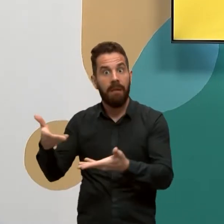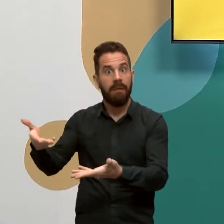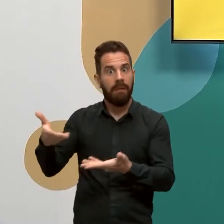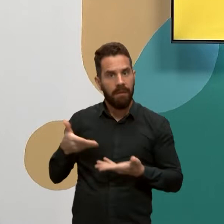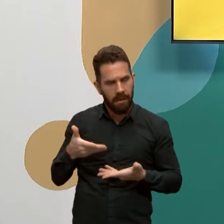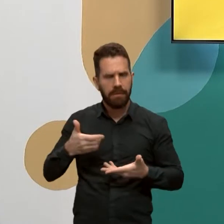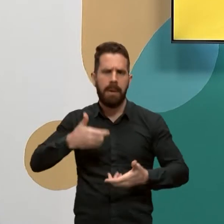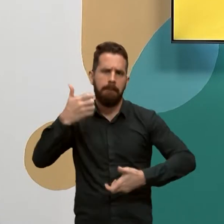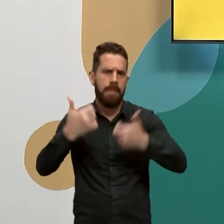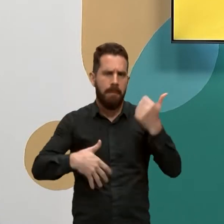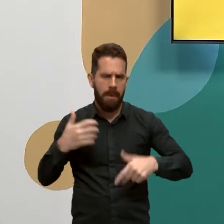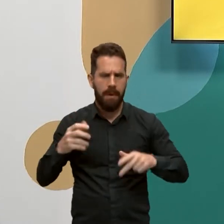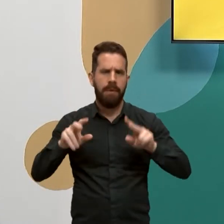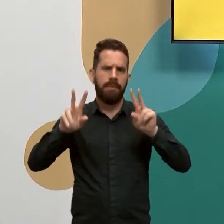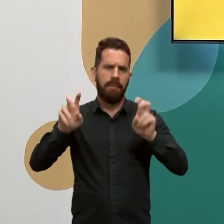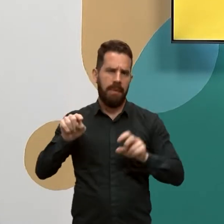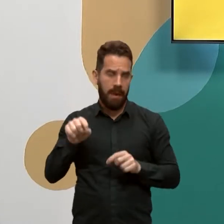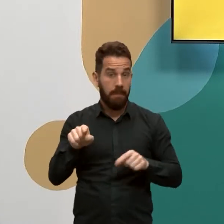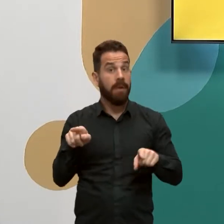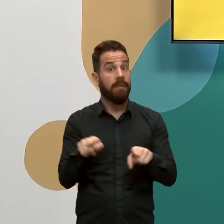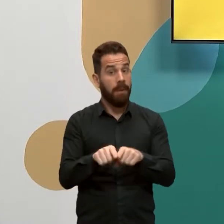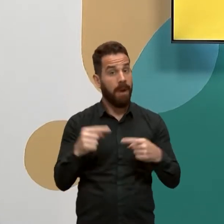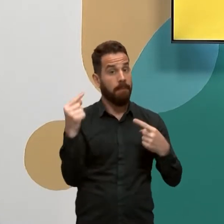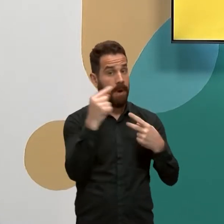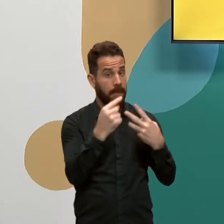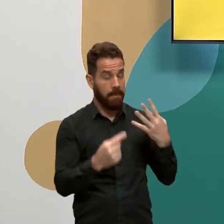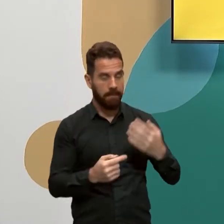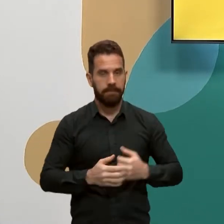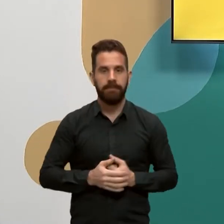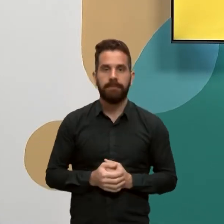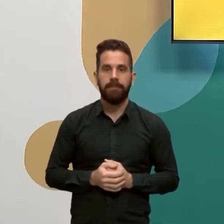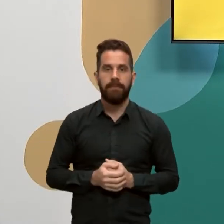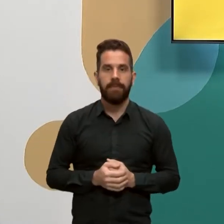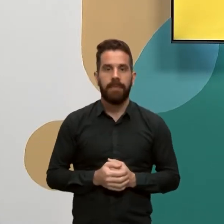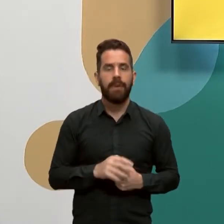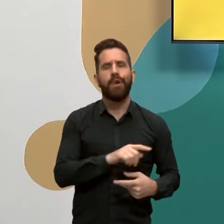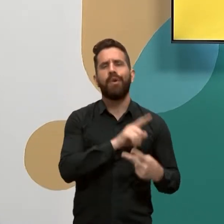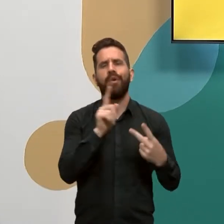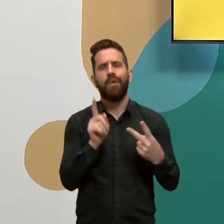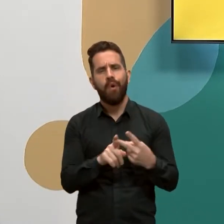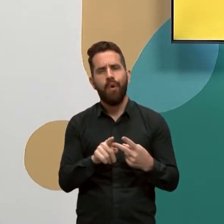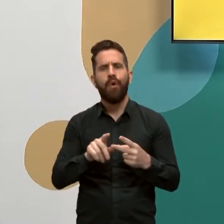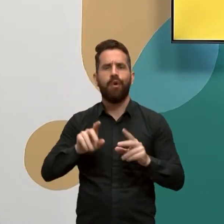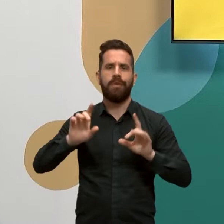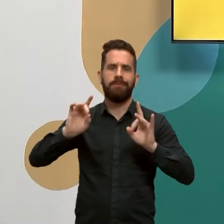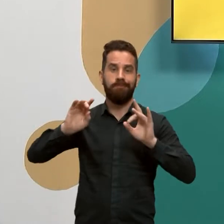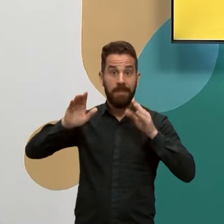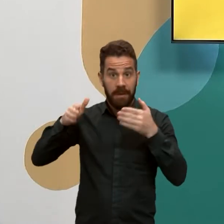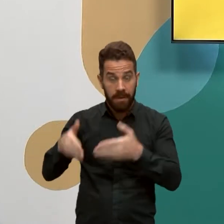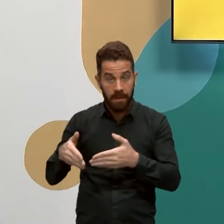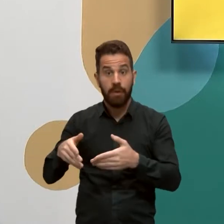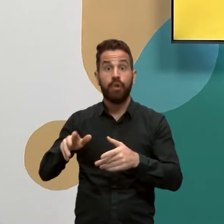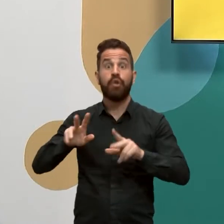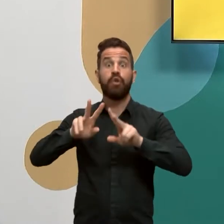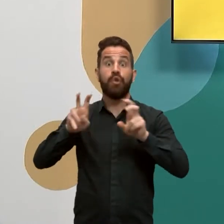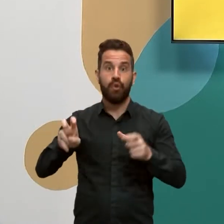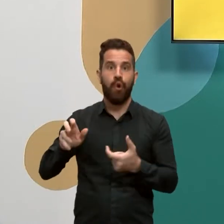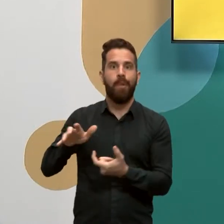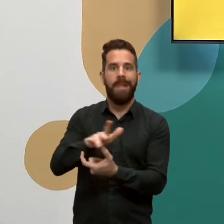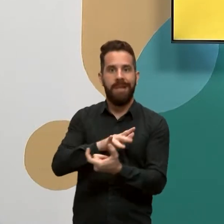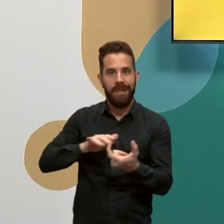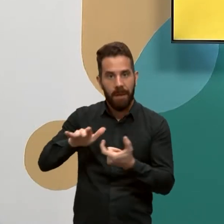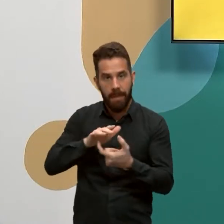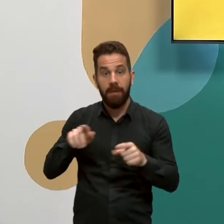dessa e de outras questões. Hoje também nós vamos falar sobre a especialização em letramento